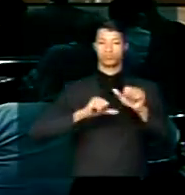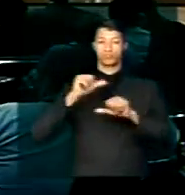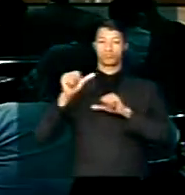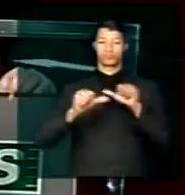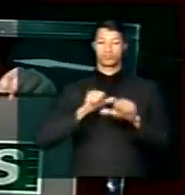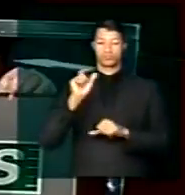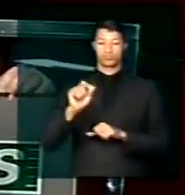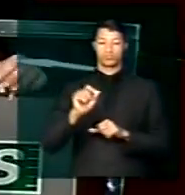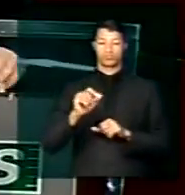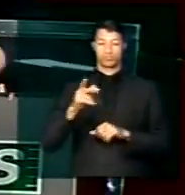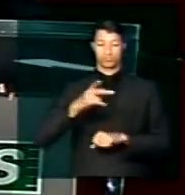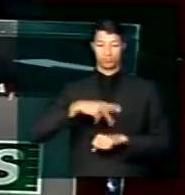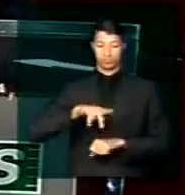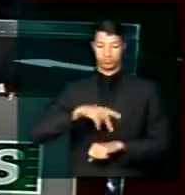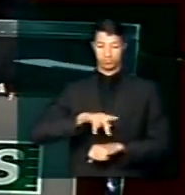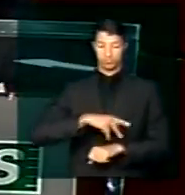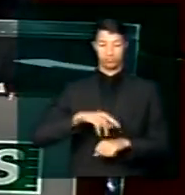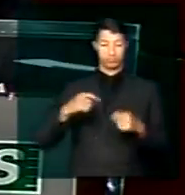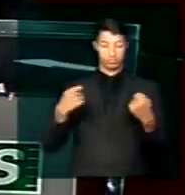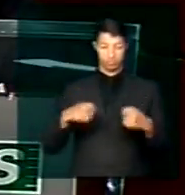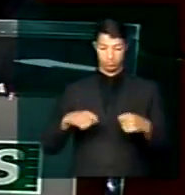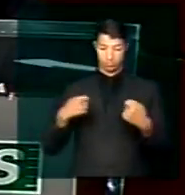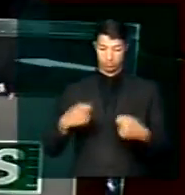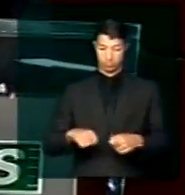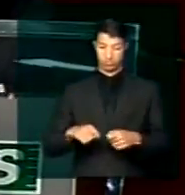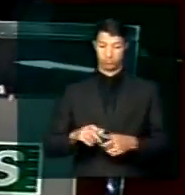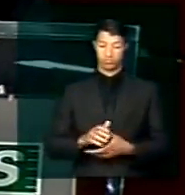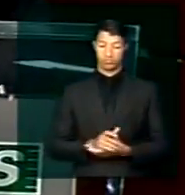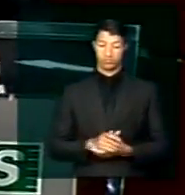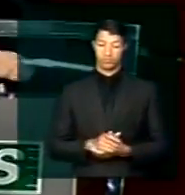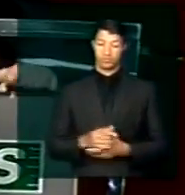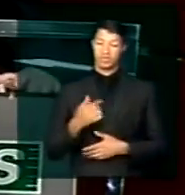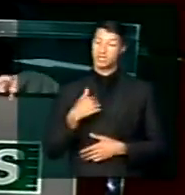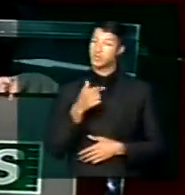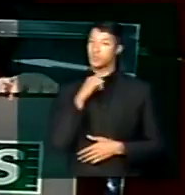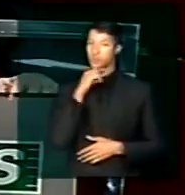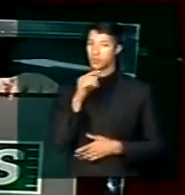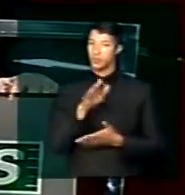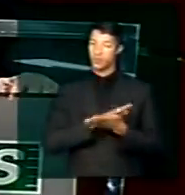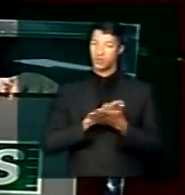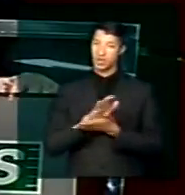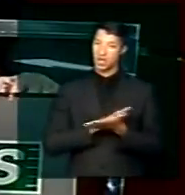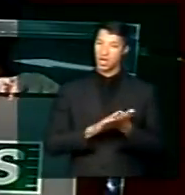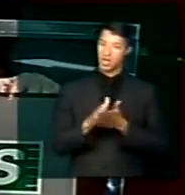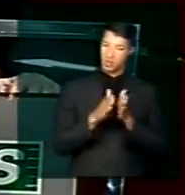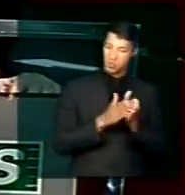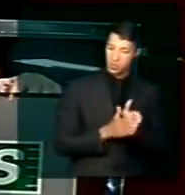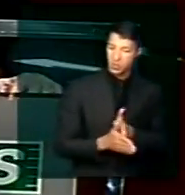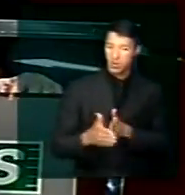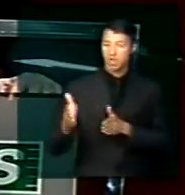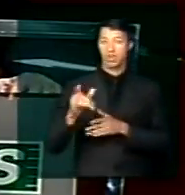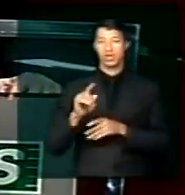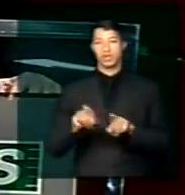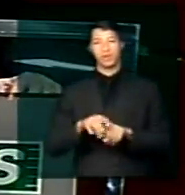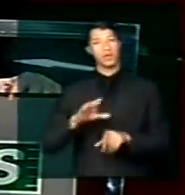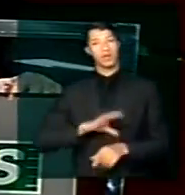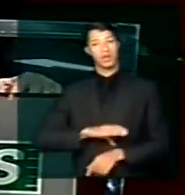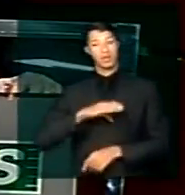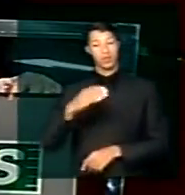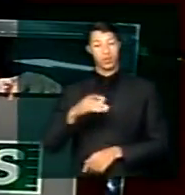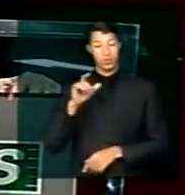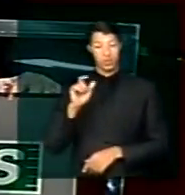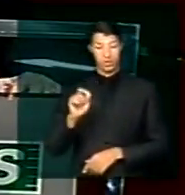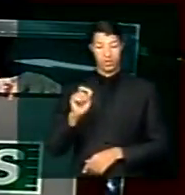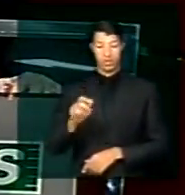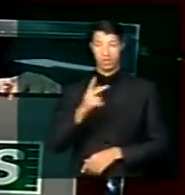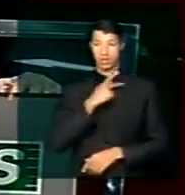reformas que esse país precisa. E eu não tenho dúvida, pelo encaminhamento e pela coragem que